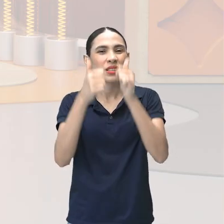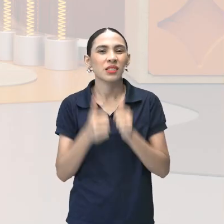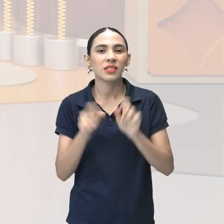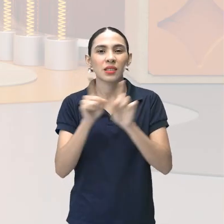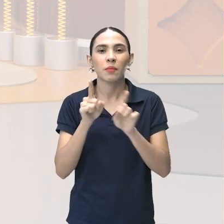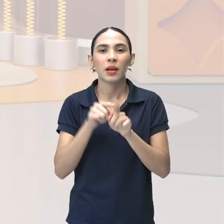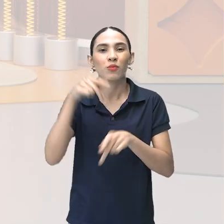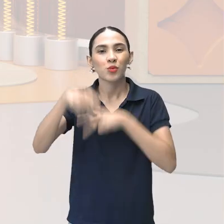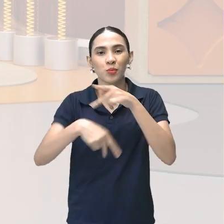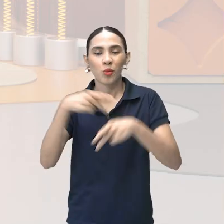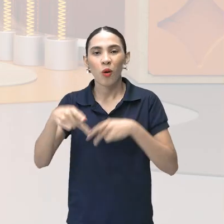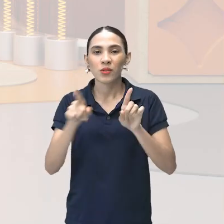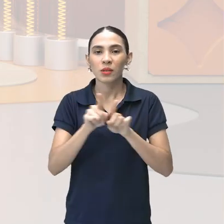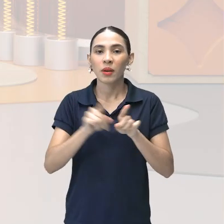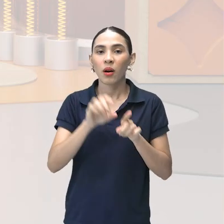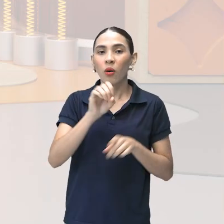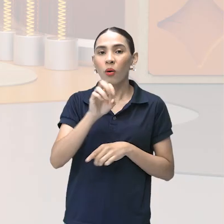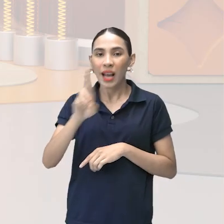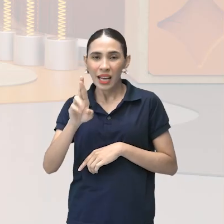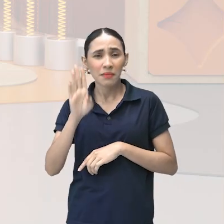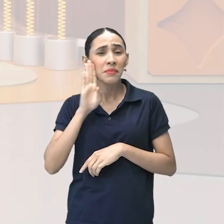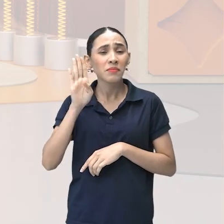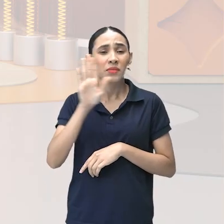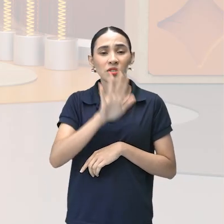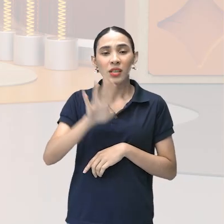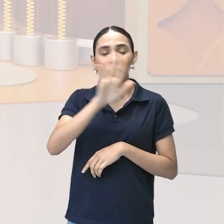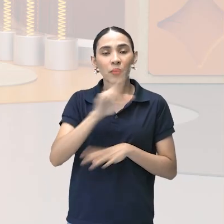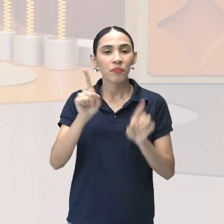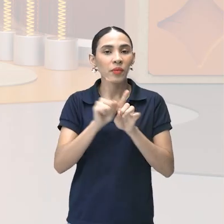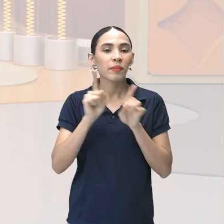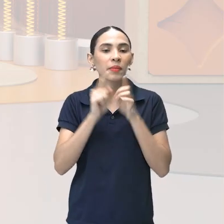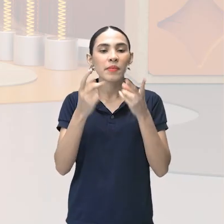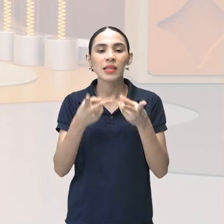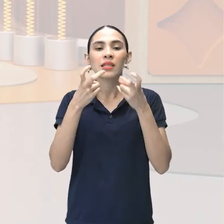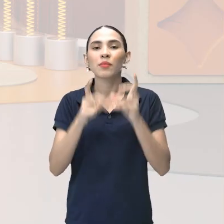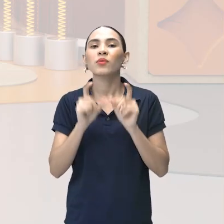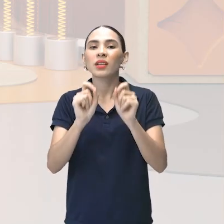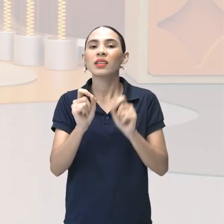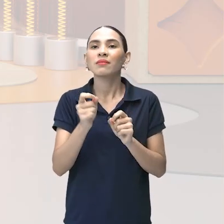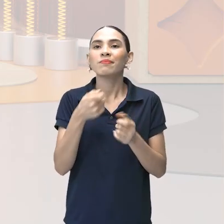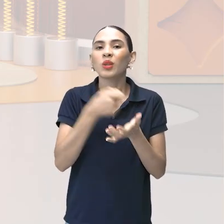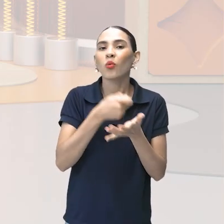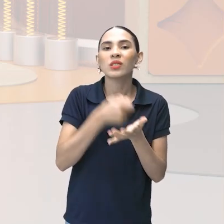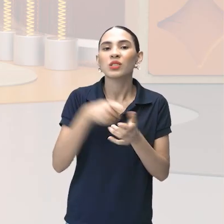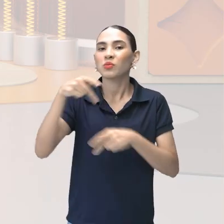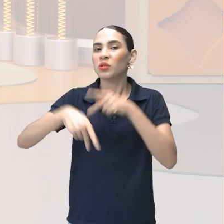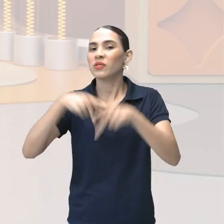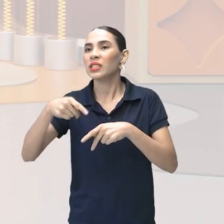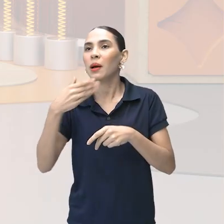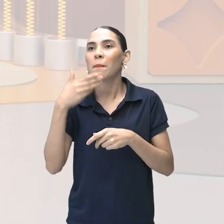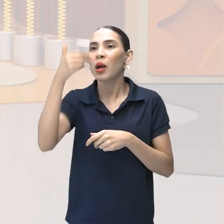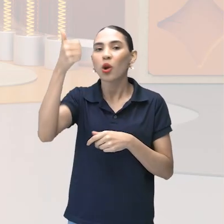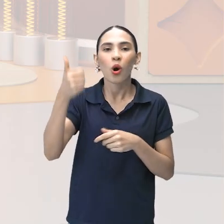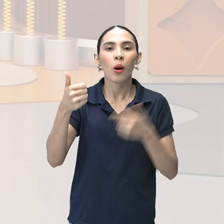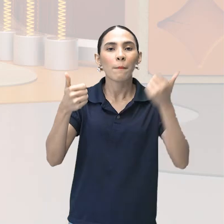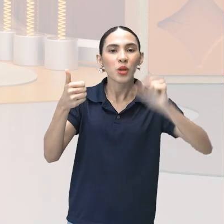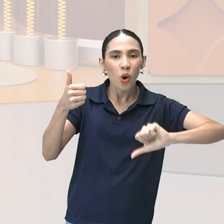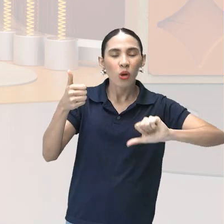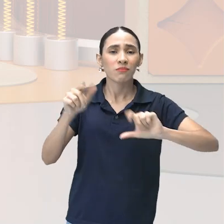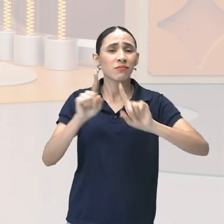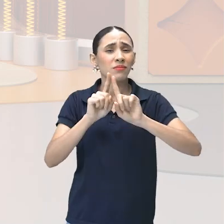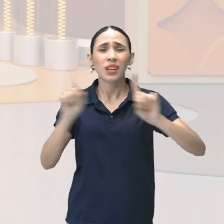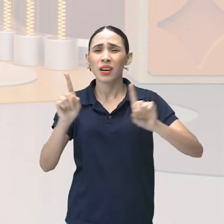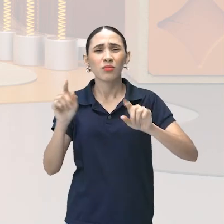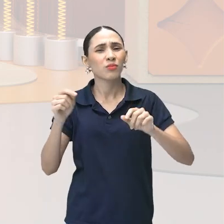ali as civilizações orientais de uma forma geral. A gente vai verificar que não existe uma civilização melhor ou pior que outras, e que todas